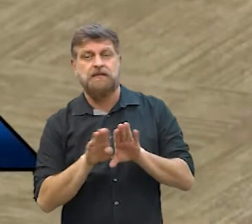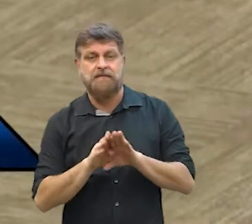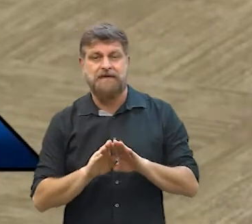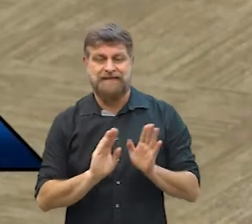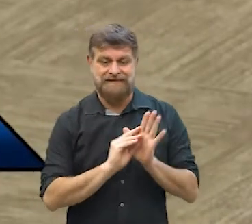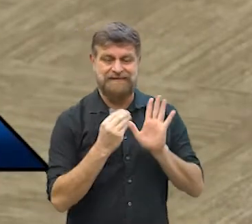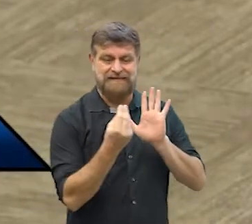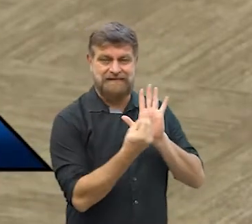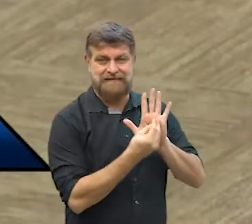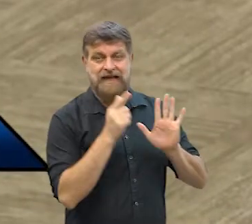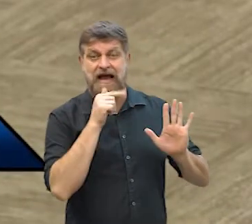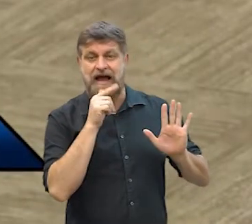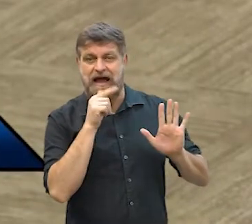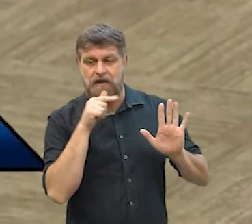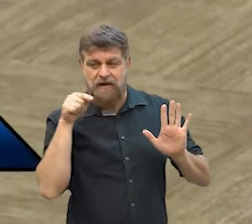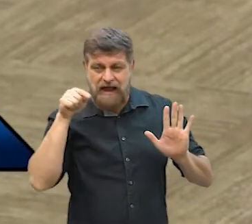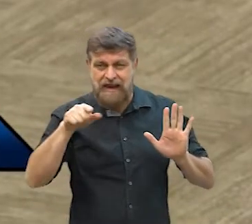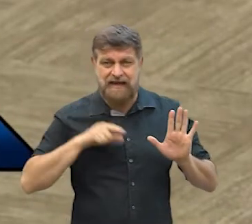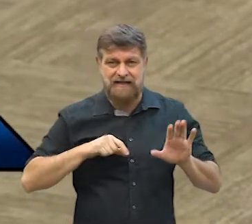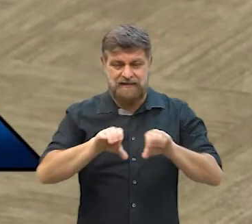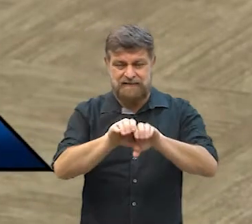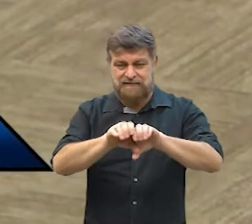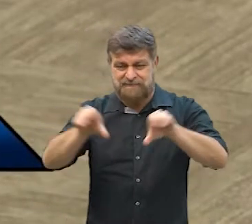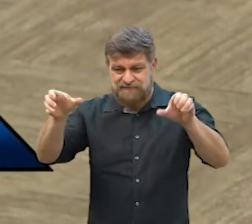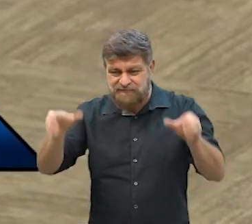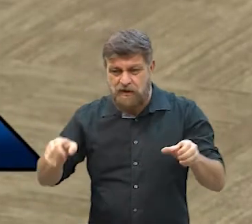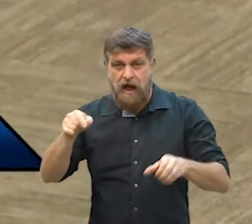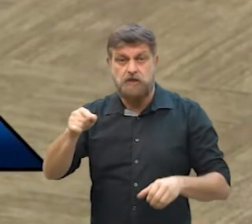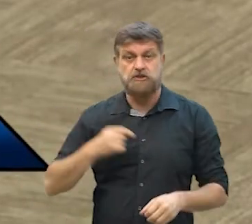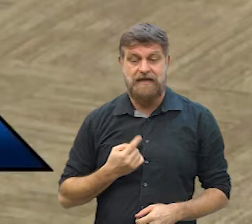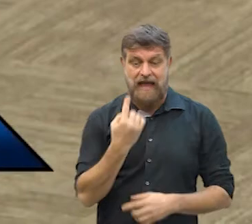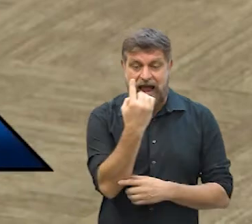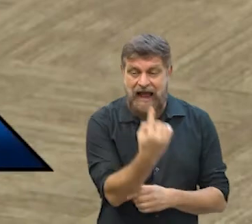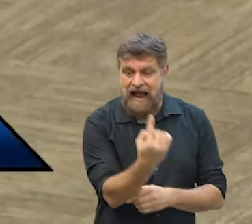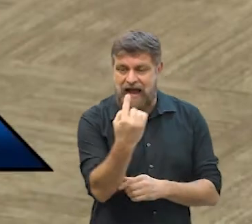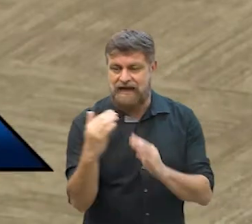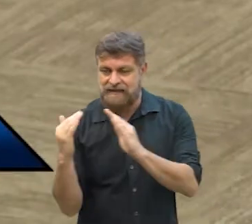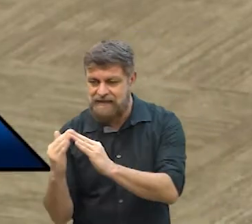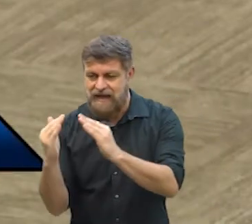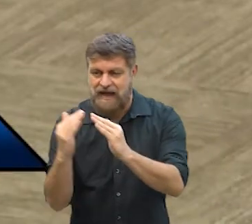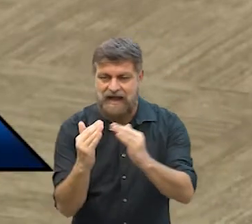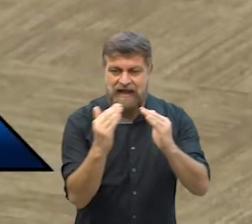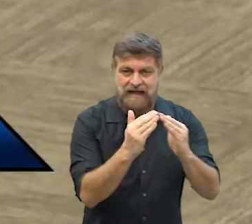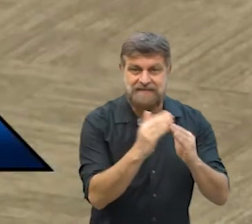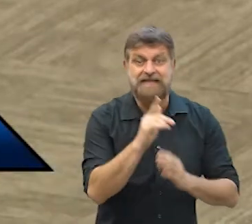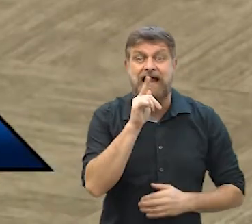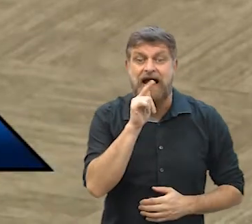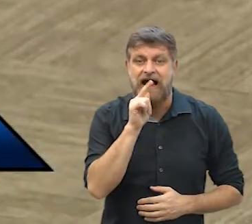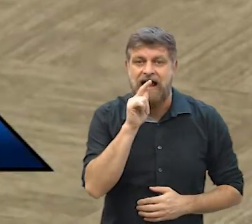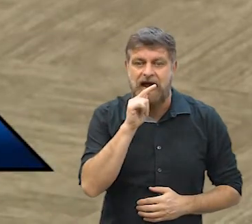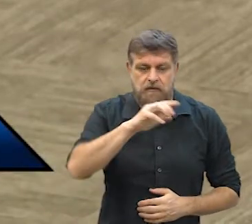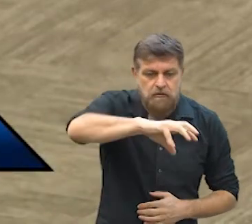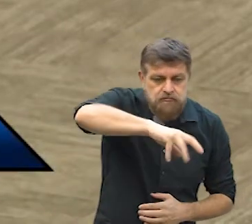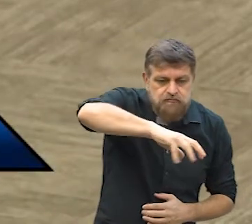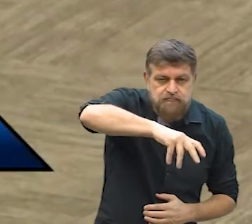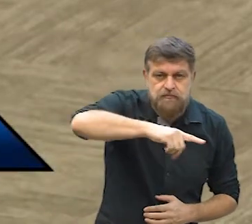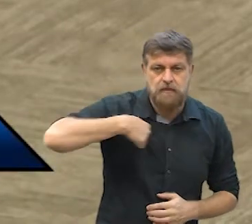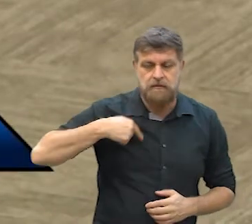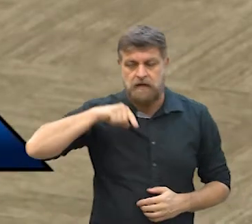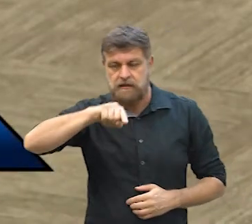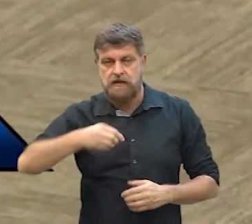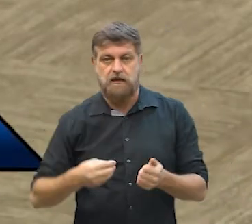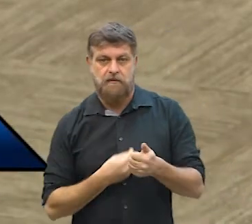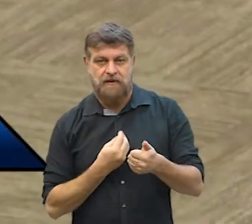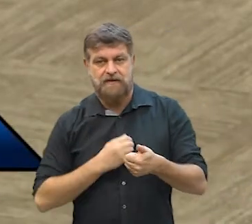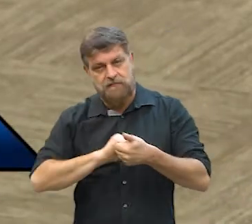aquelas ruas a gente também tem a questão da sanasa essa nasalação cavaletes comunitária A gente quer individualizar para todas as